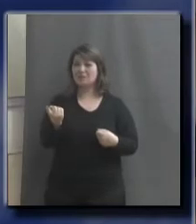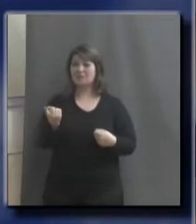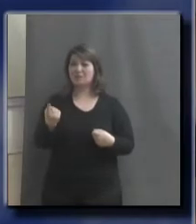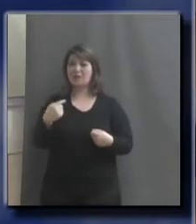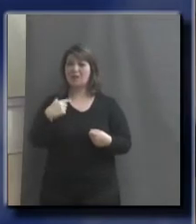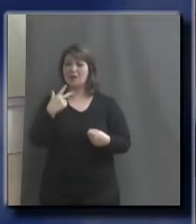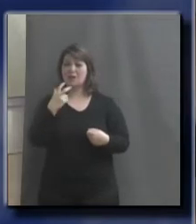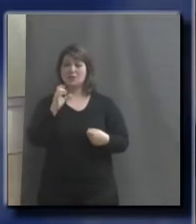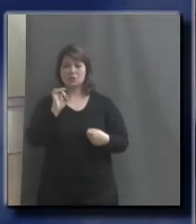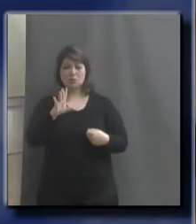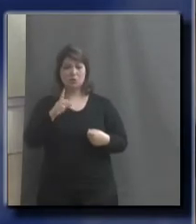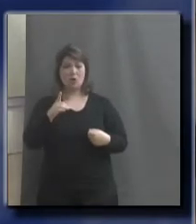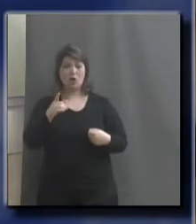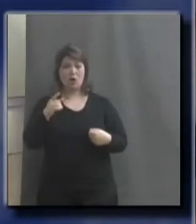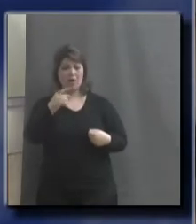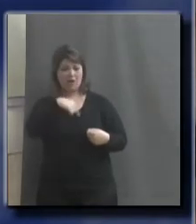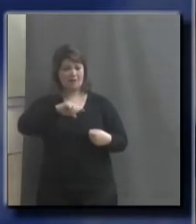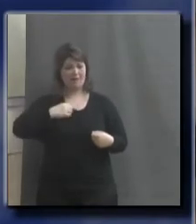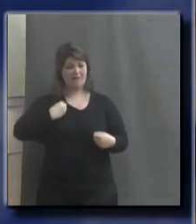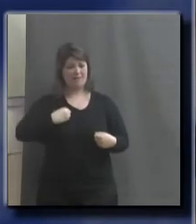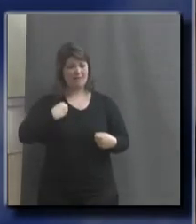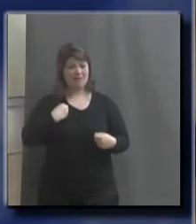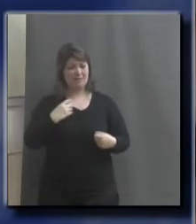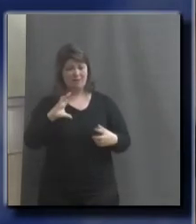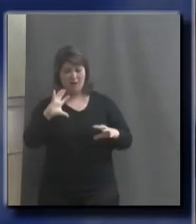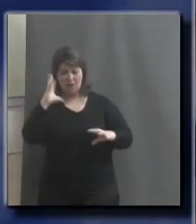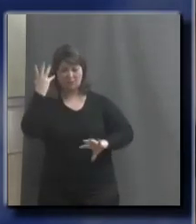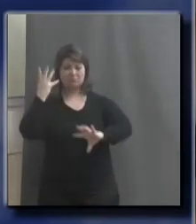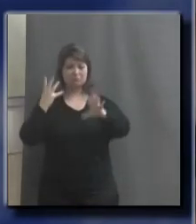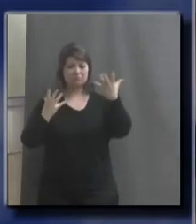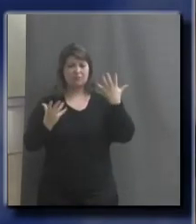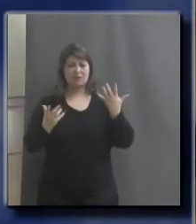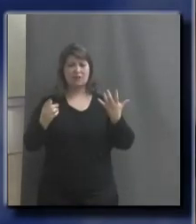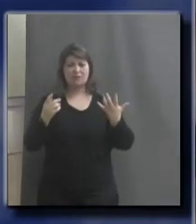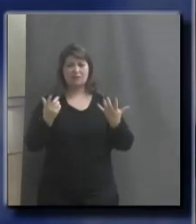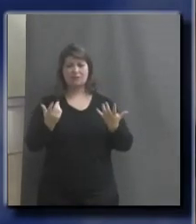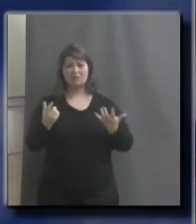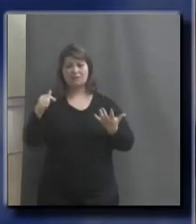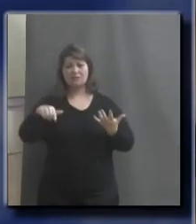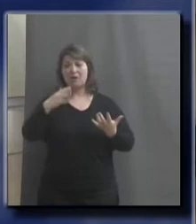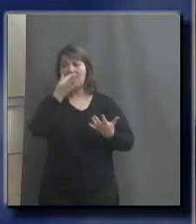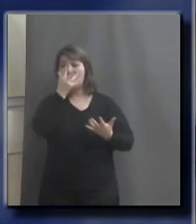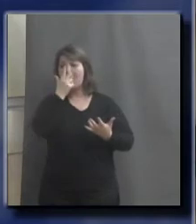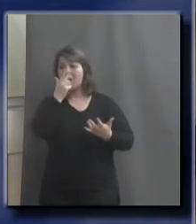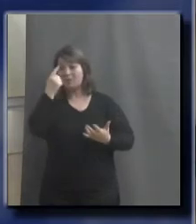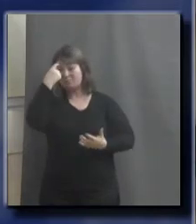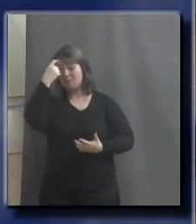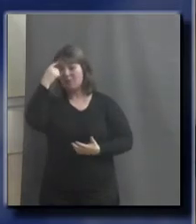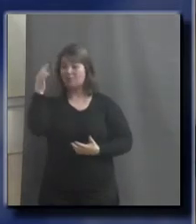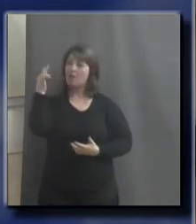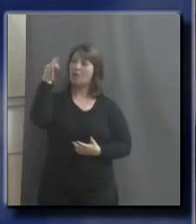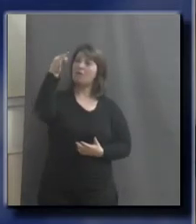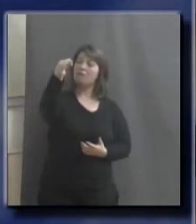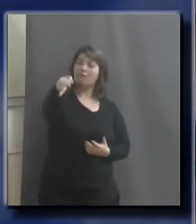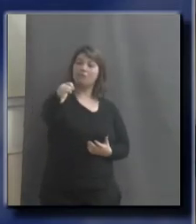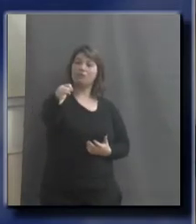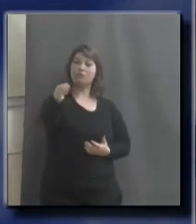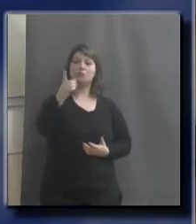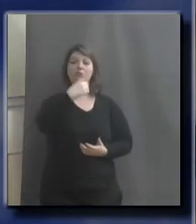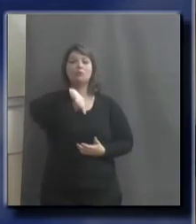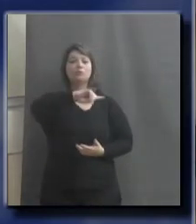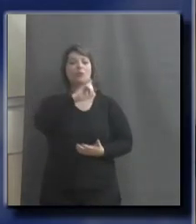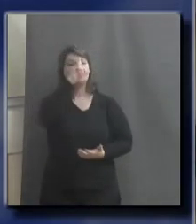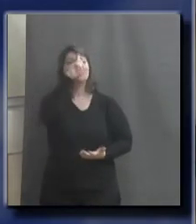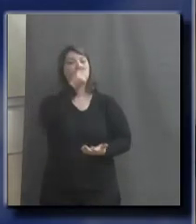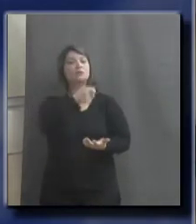só lidar com o nosso cotidiano, mas a lidar também com as perspectivas de futuro, ou seja, quais as decisões que a gente